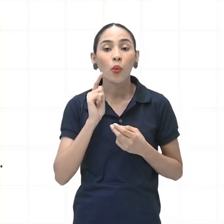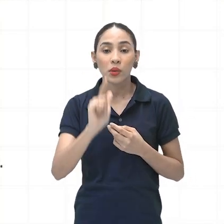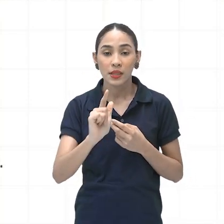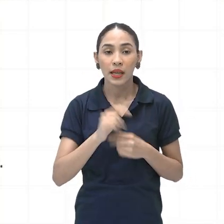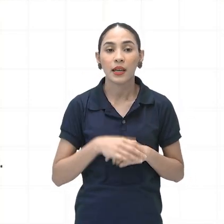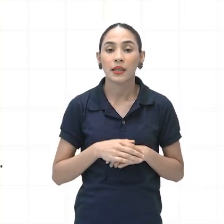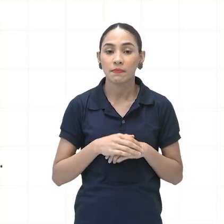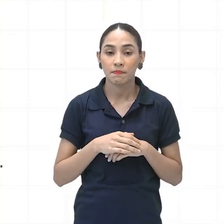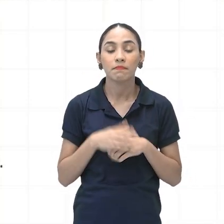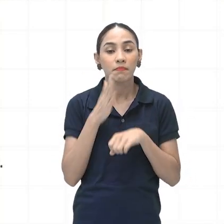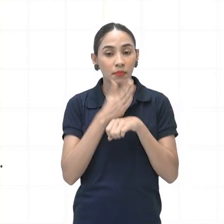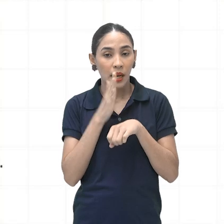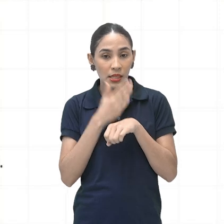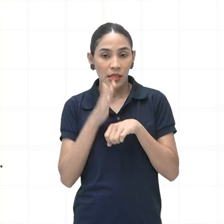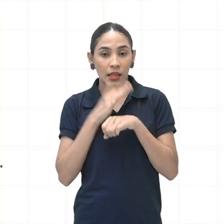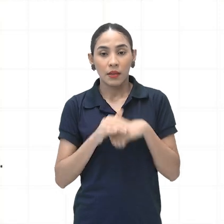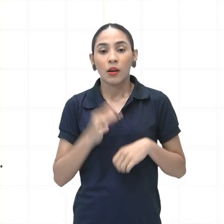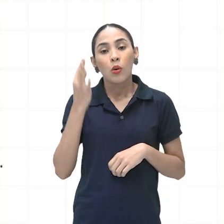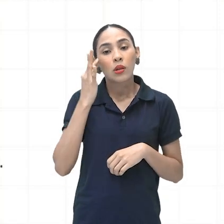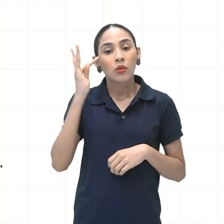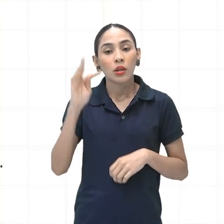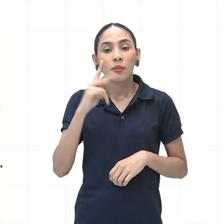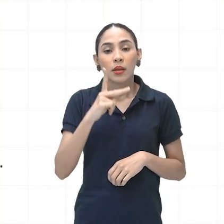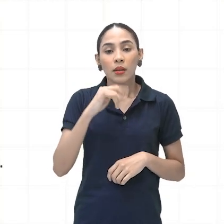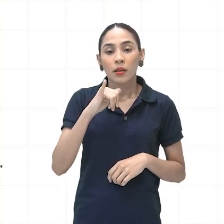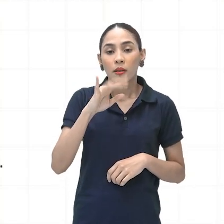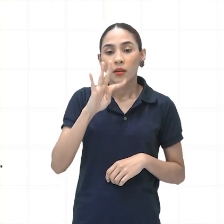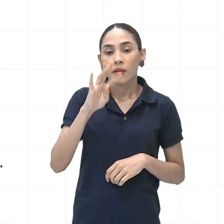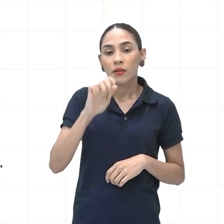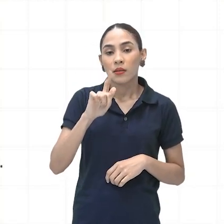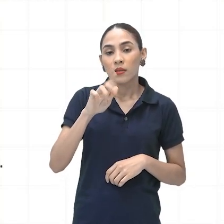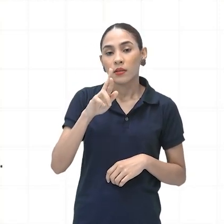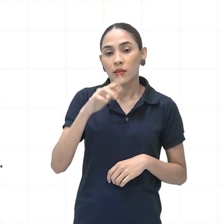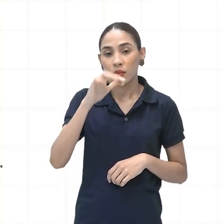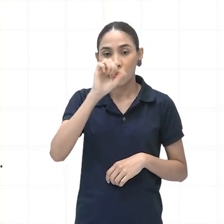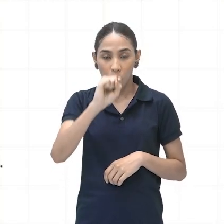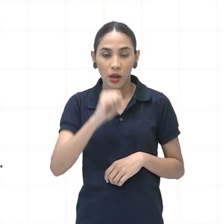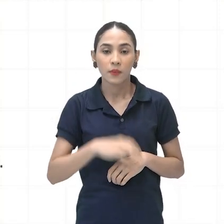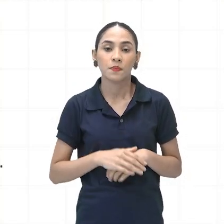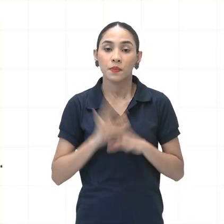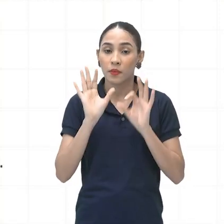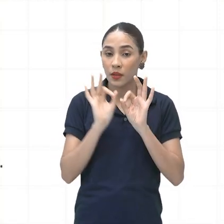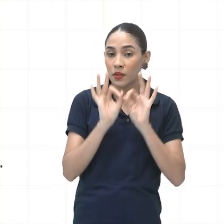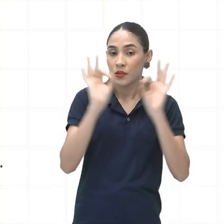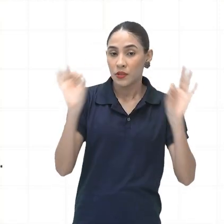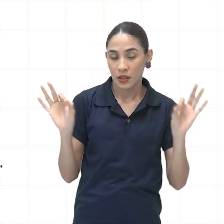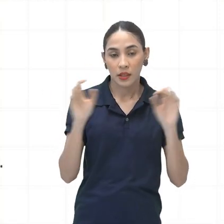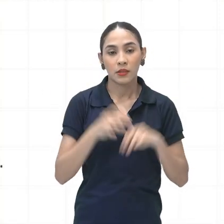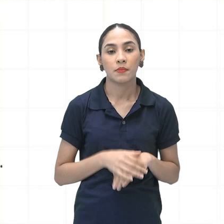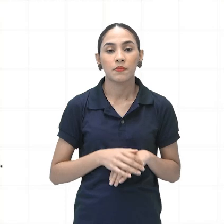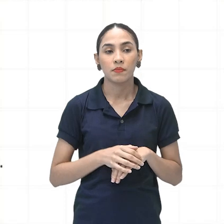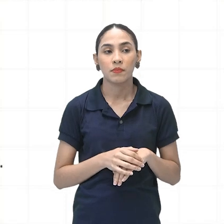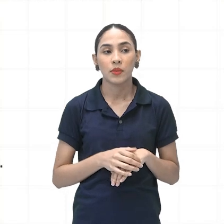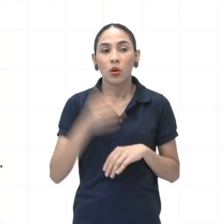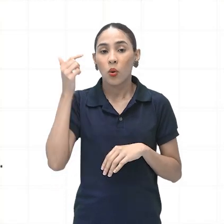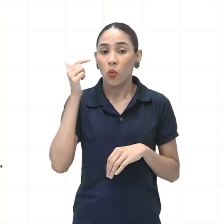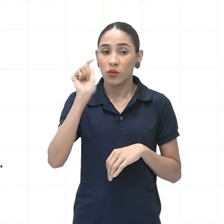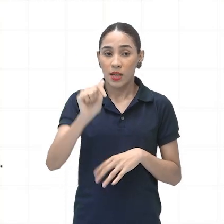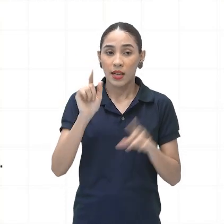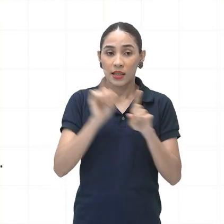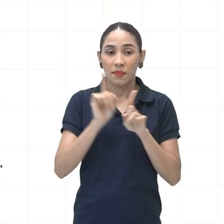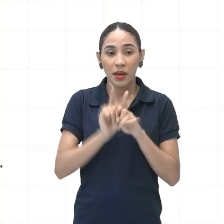consegue aplicar aí o Teorema de Pitágoras em uma questão de distância, quando a gente